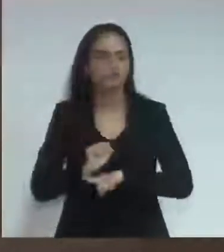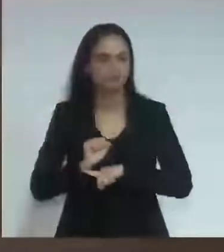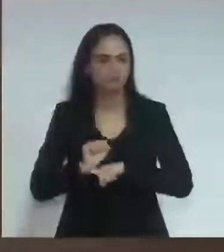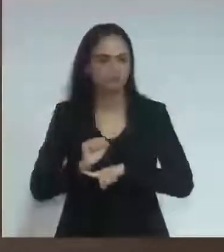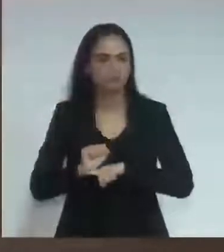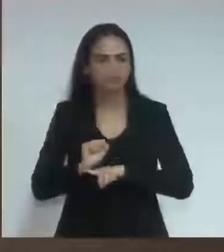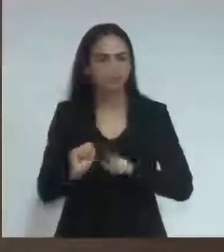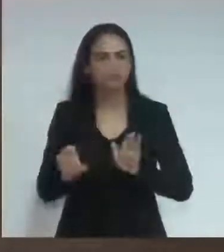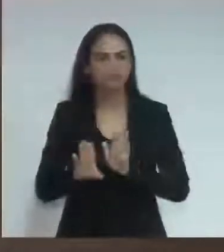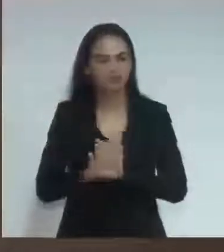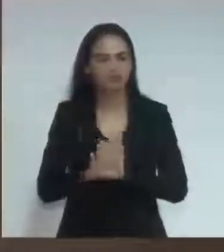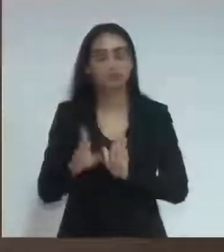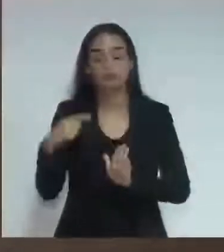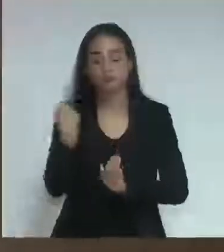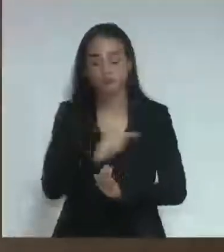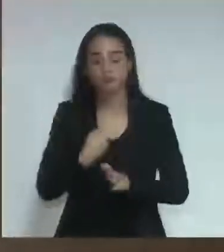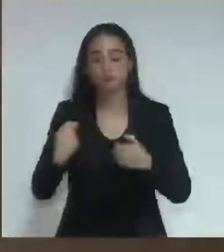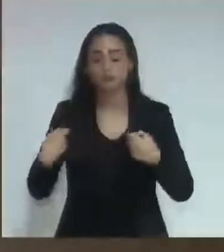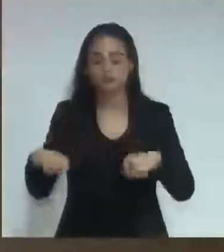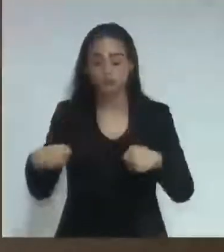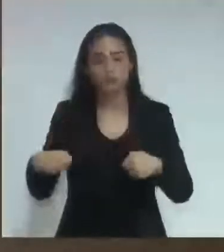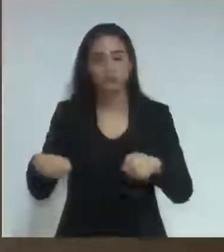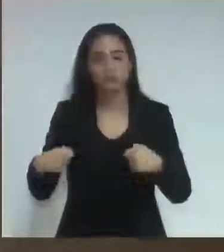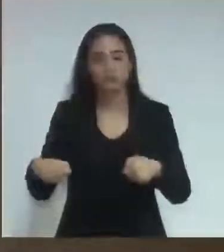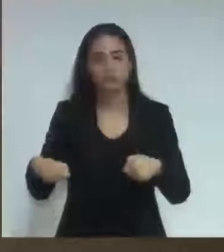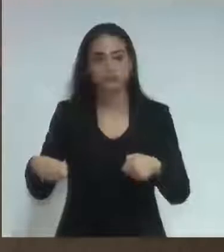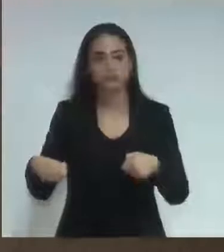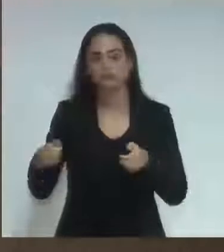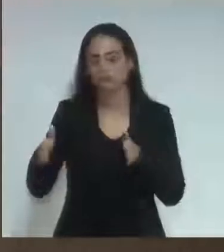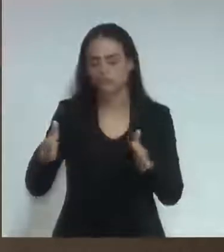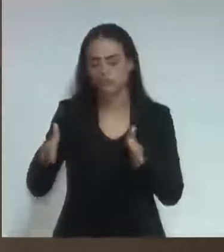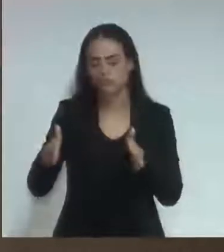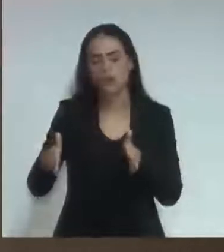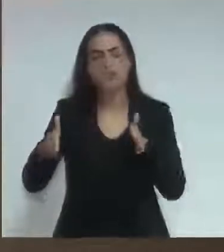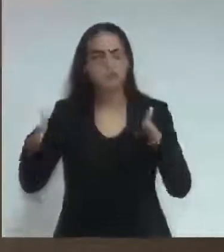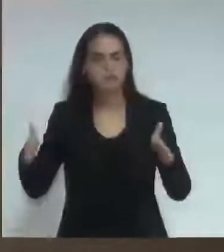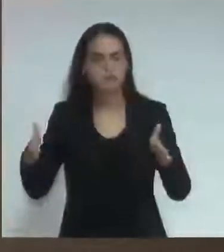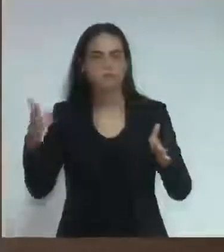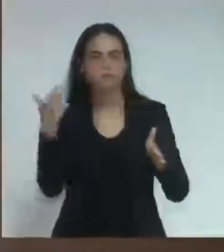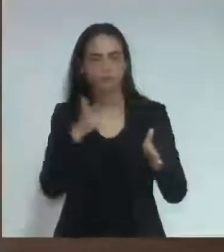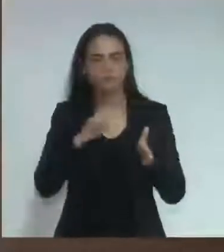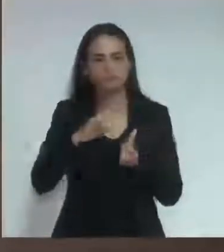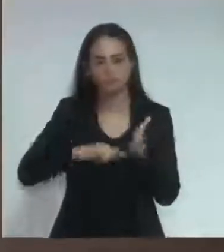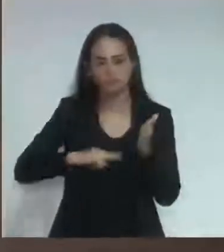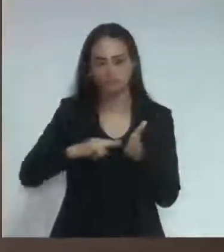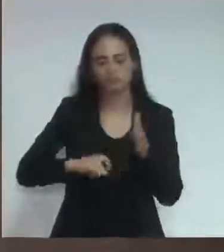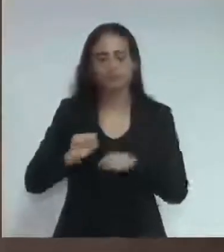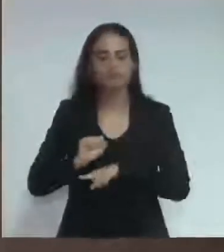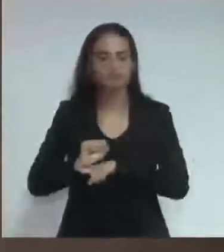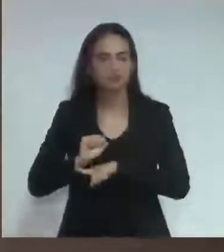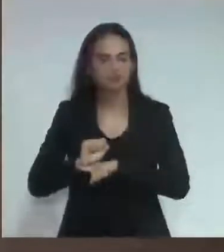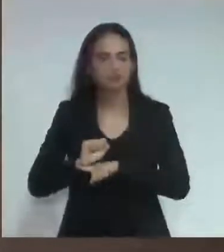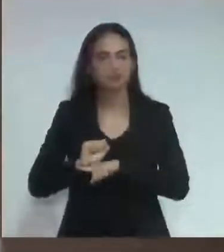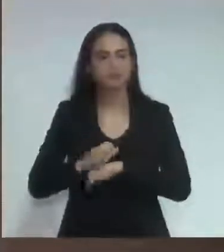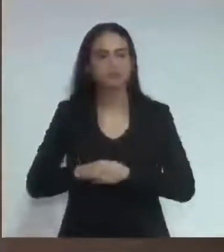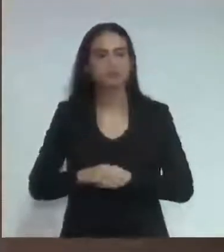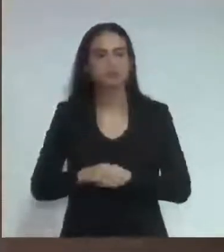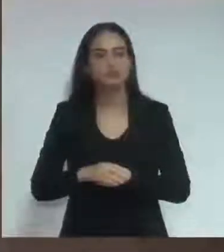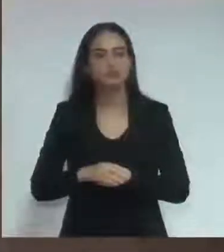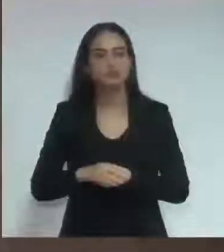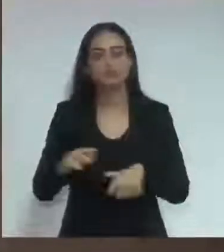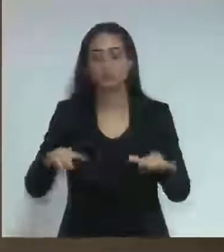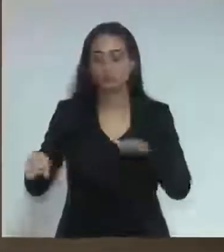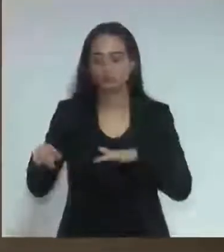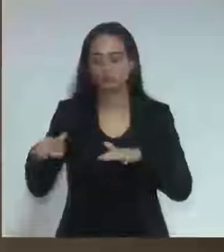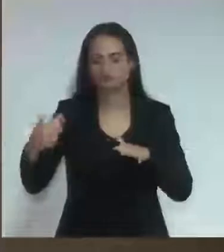precisava necessariamente pedir uma prorrogação de prazo para ter esses documentos. E tendo em vista também que chegou a essa casa, vindo do